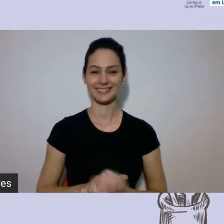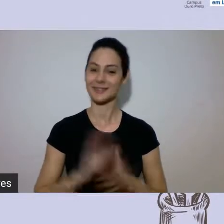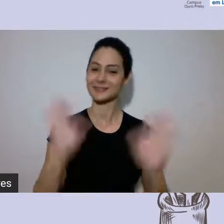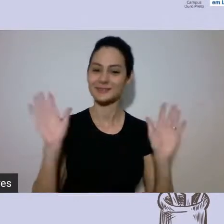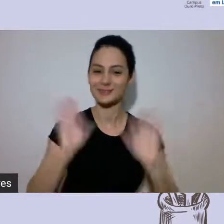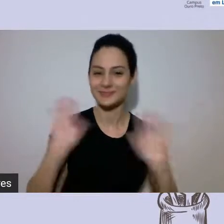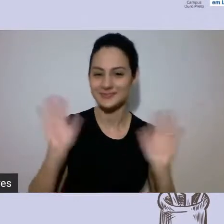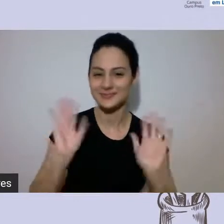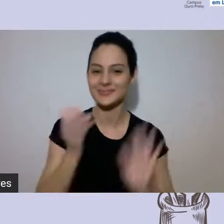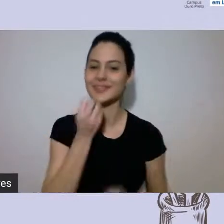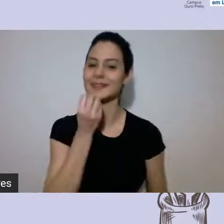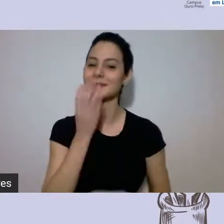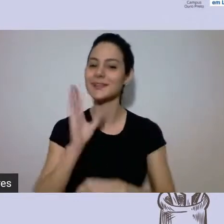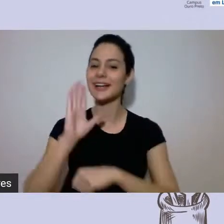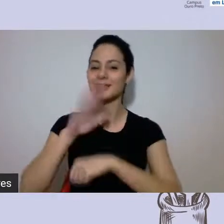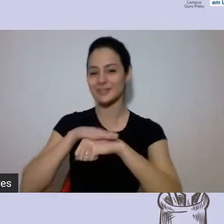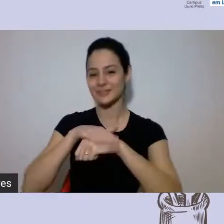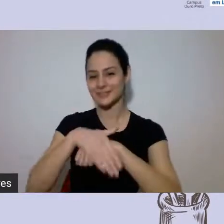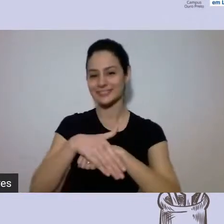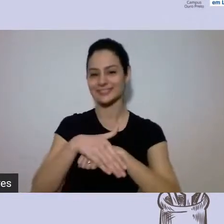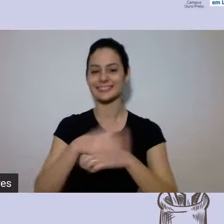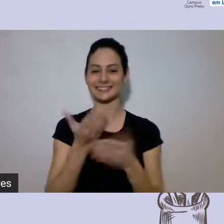Olá, boa noite a todos.